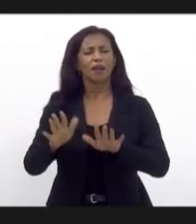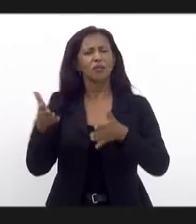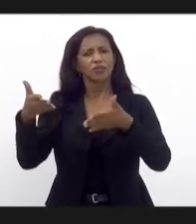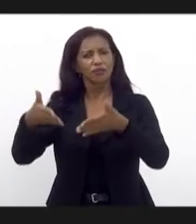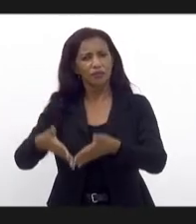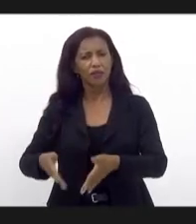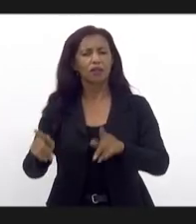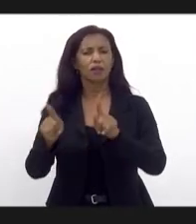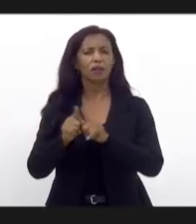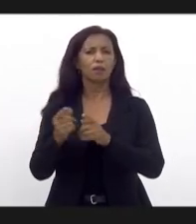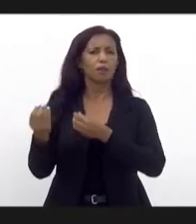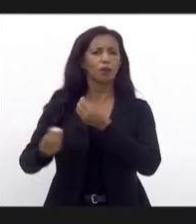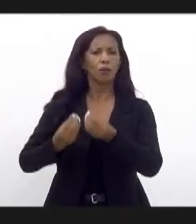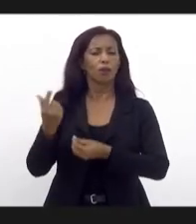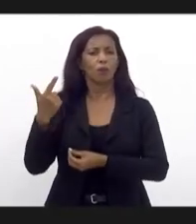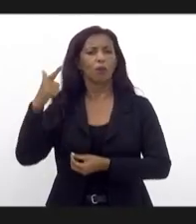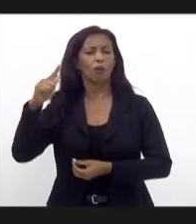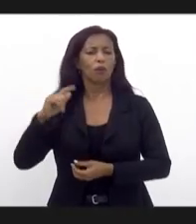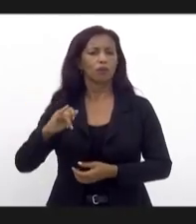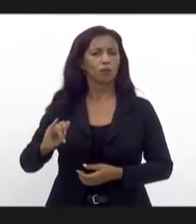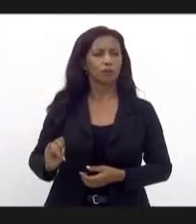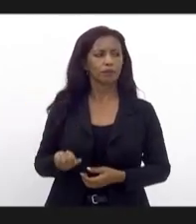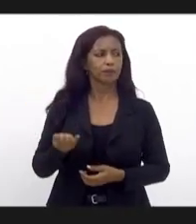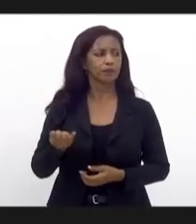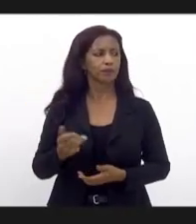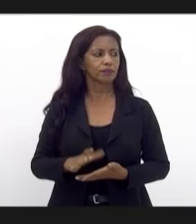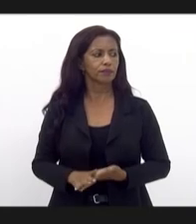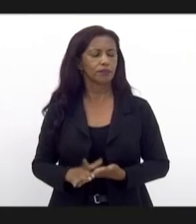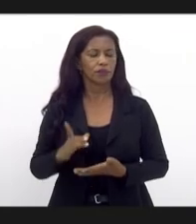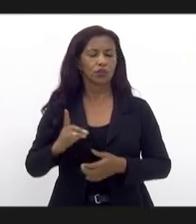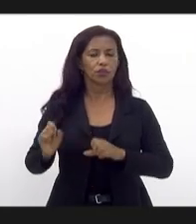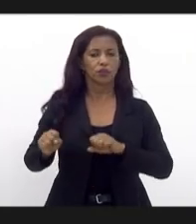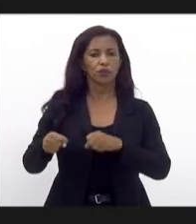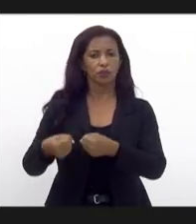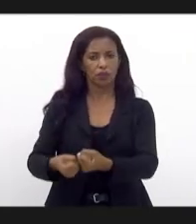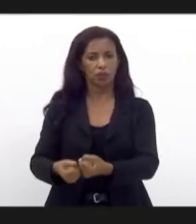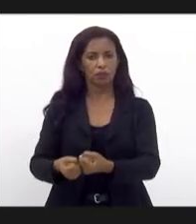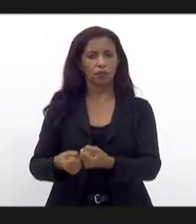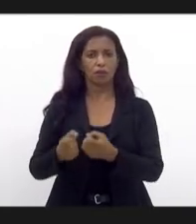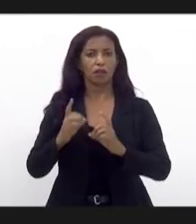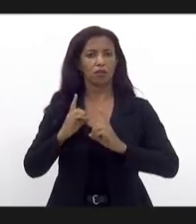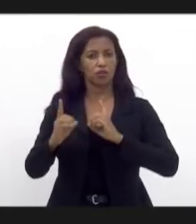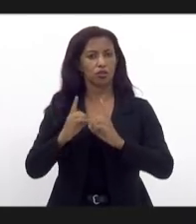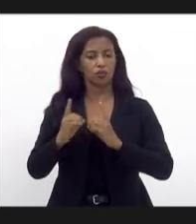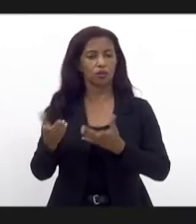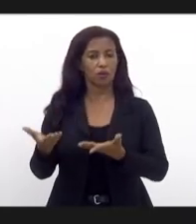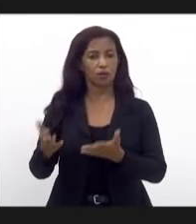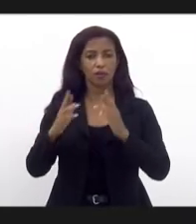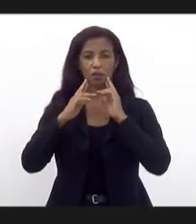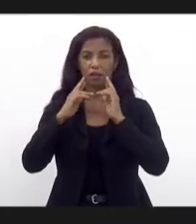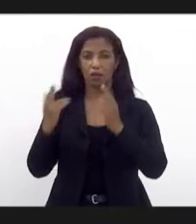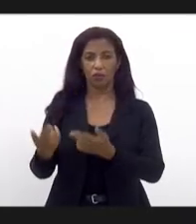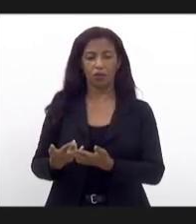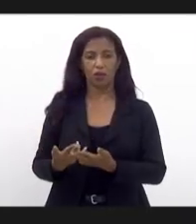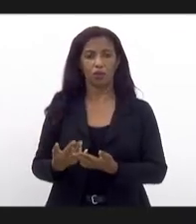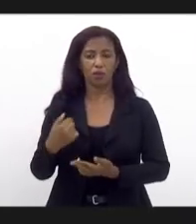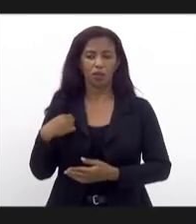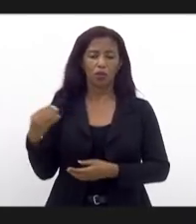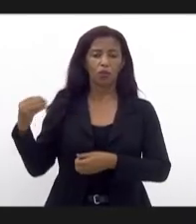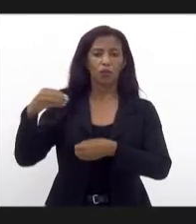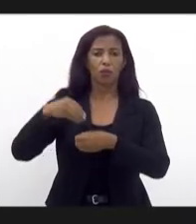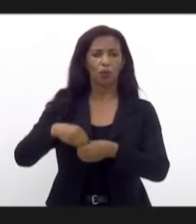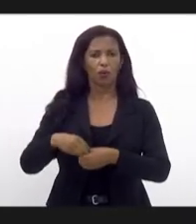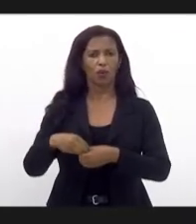fica também como uma outra possibilidade de fortalecimento da discussão, essa audiência pública que eu coloquei